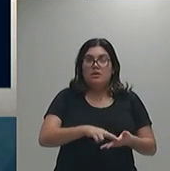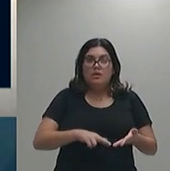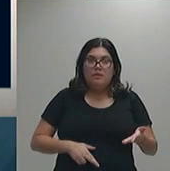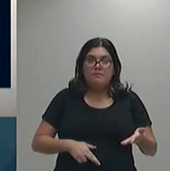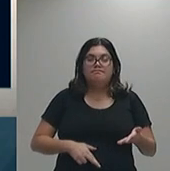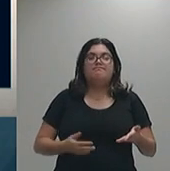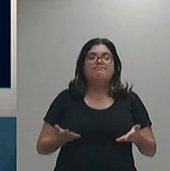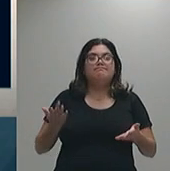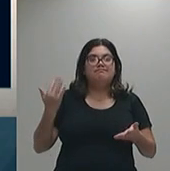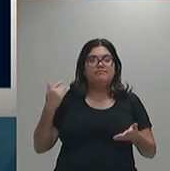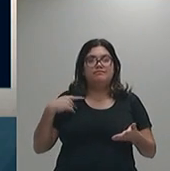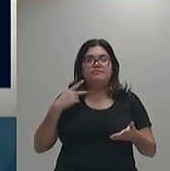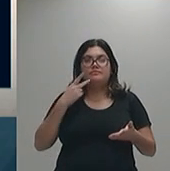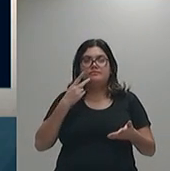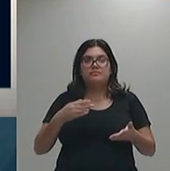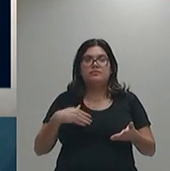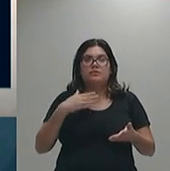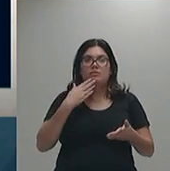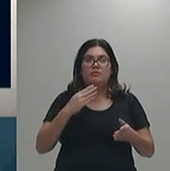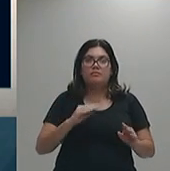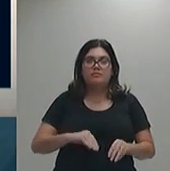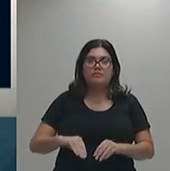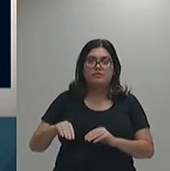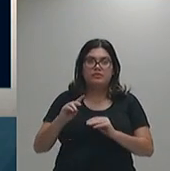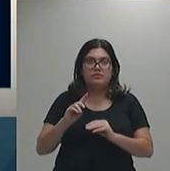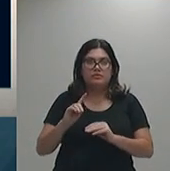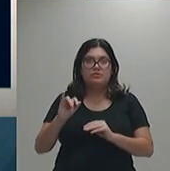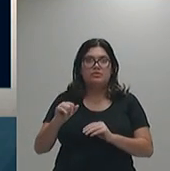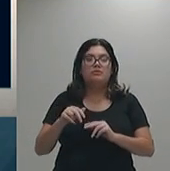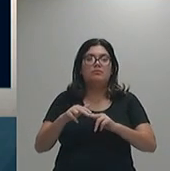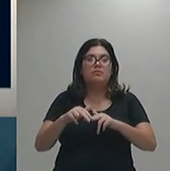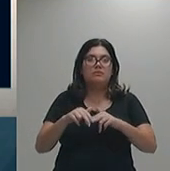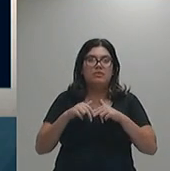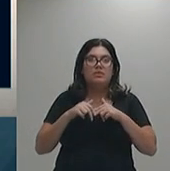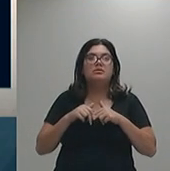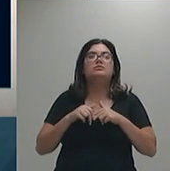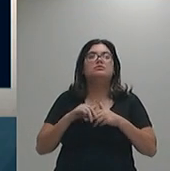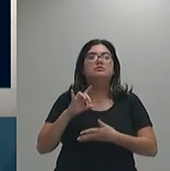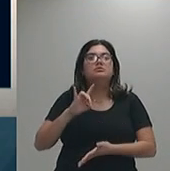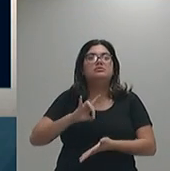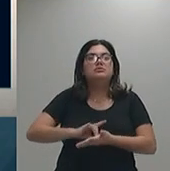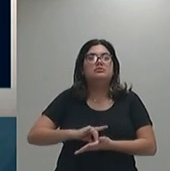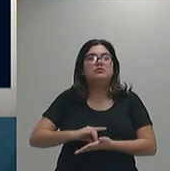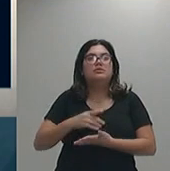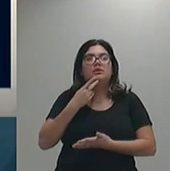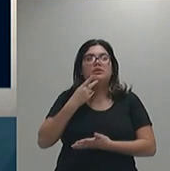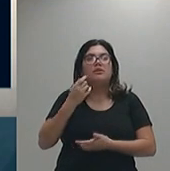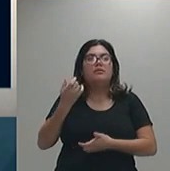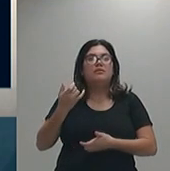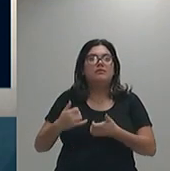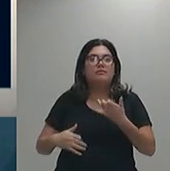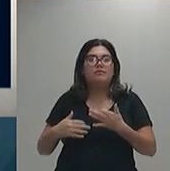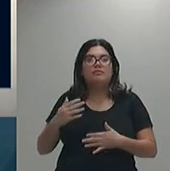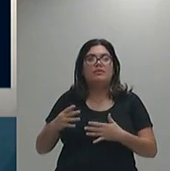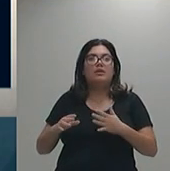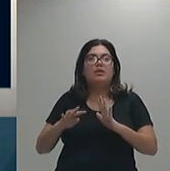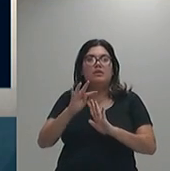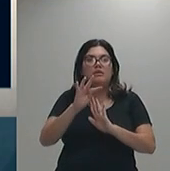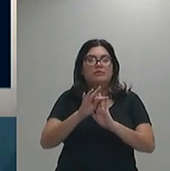o meu pedido de vista se deu por pelo fato de se tratar de uma matéria